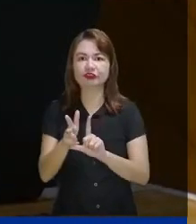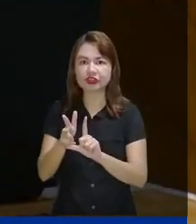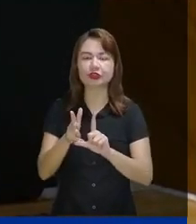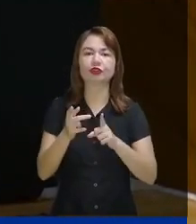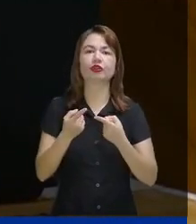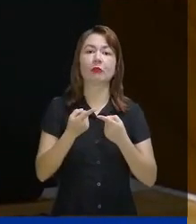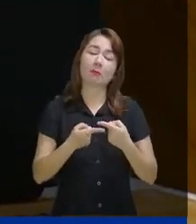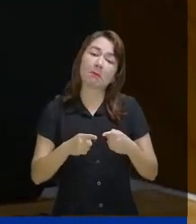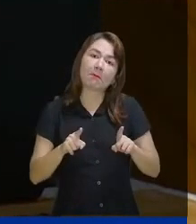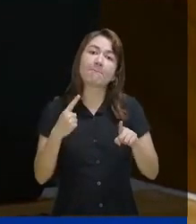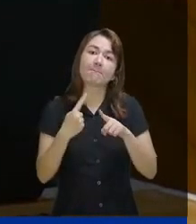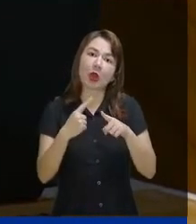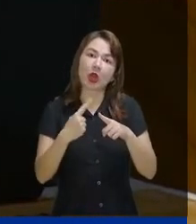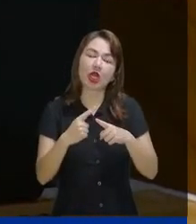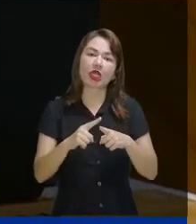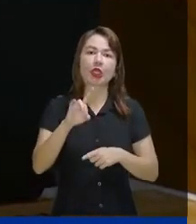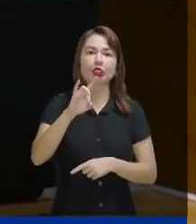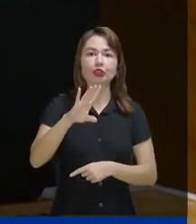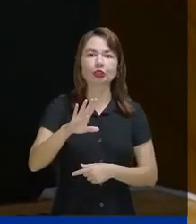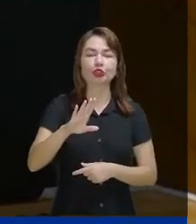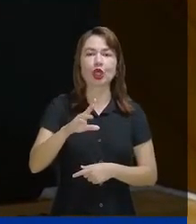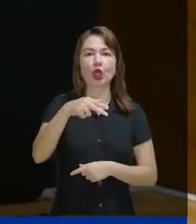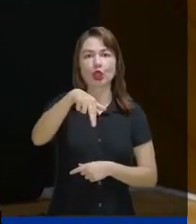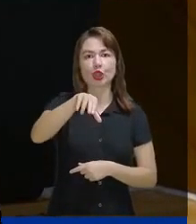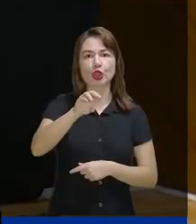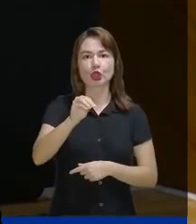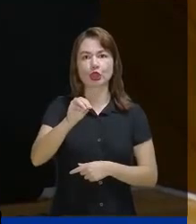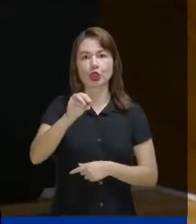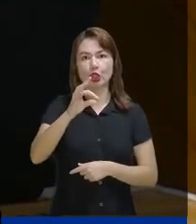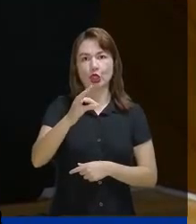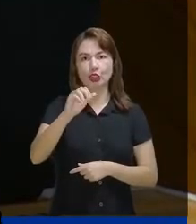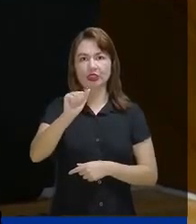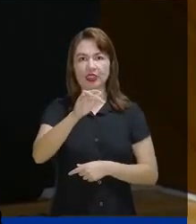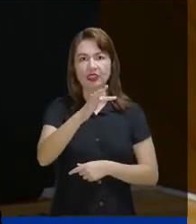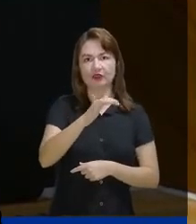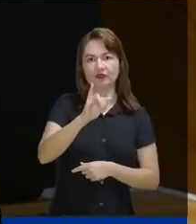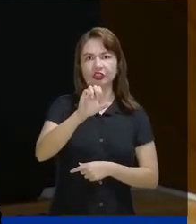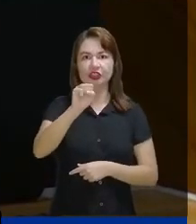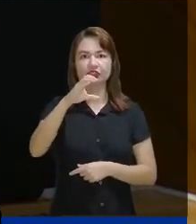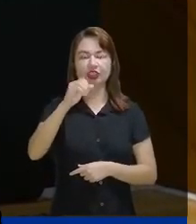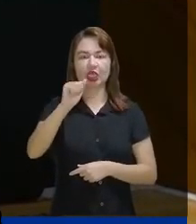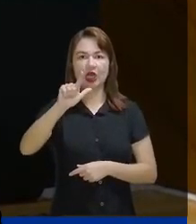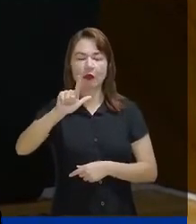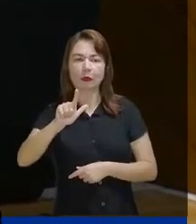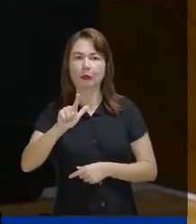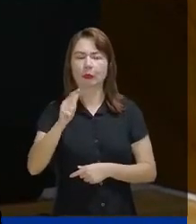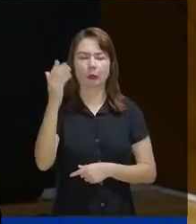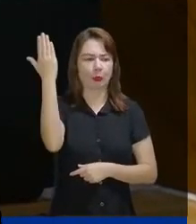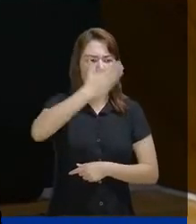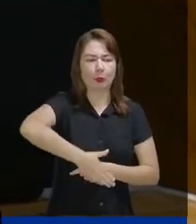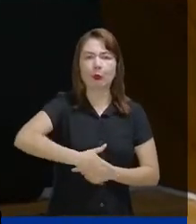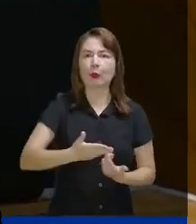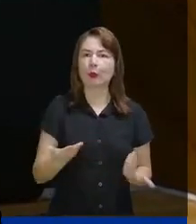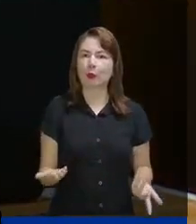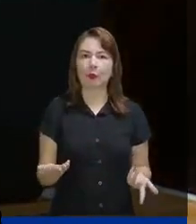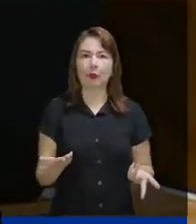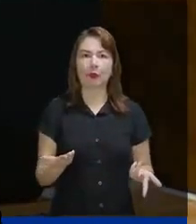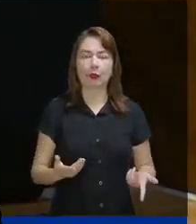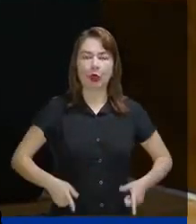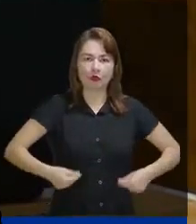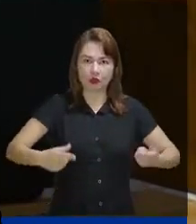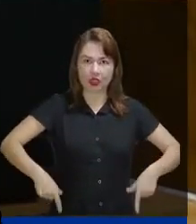de notas fiscais não é suficiente para atestar a regularidade dos gastos sem adotar